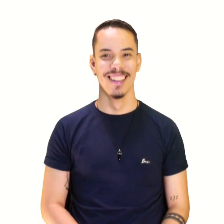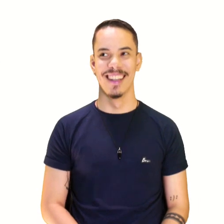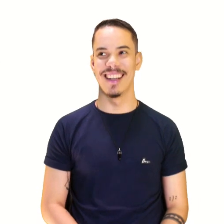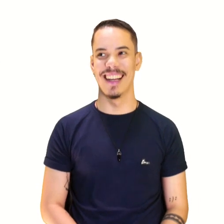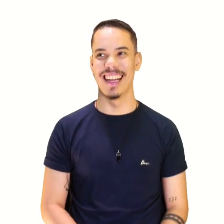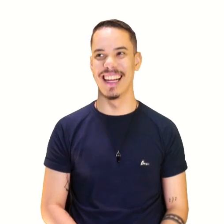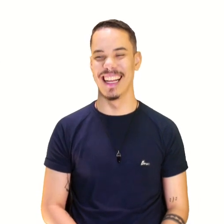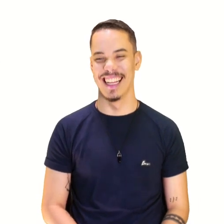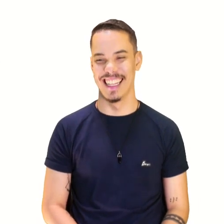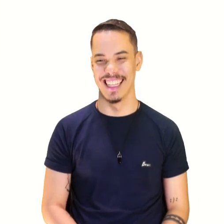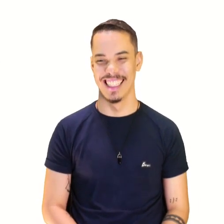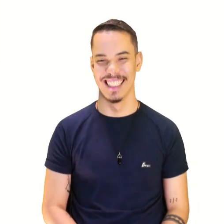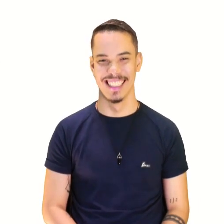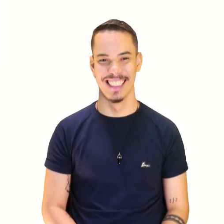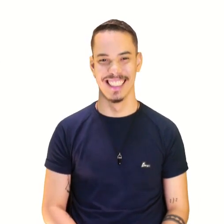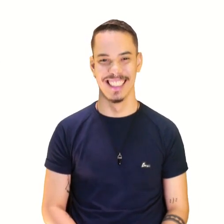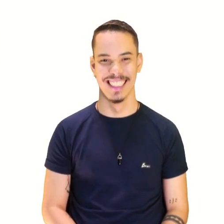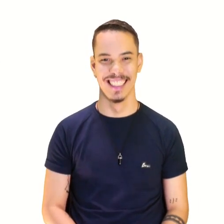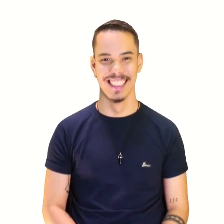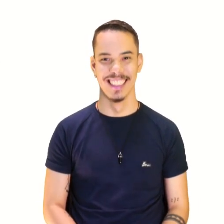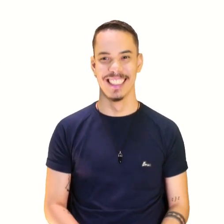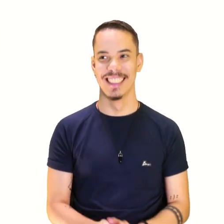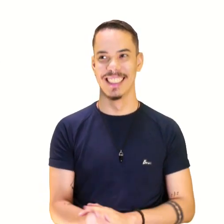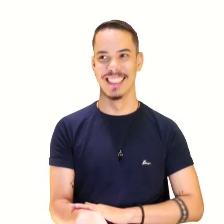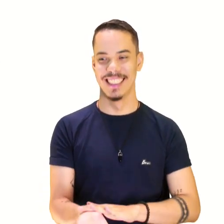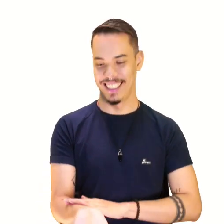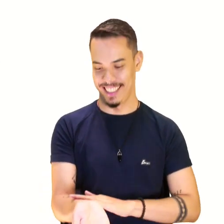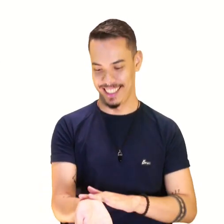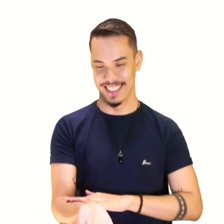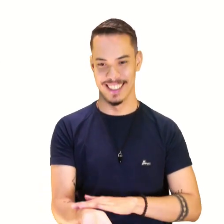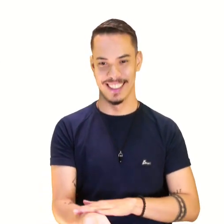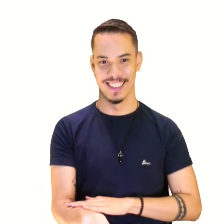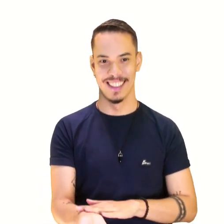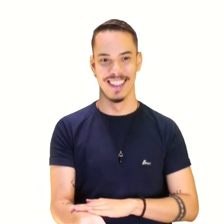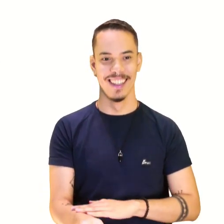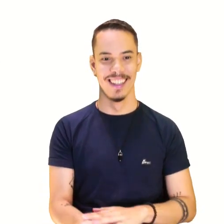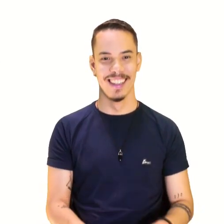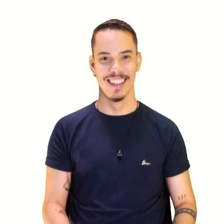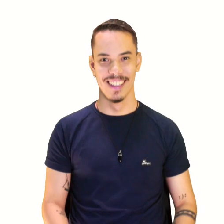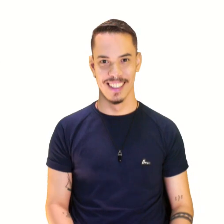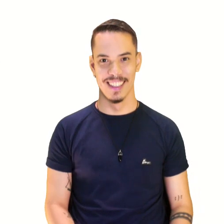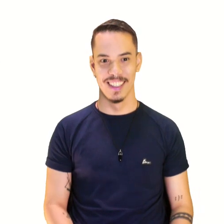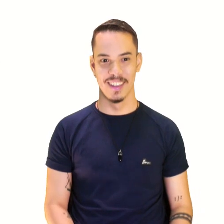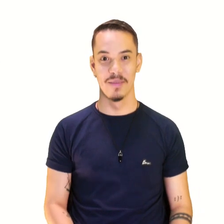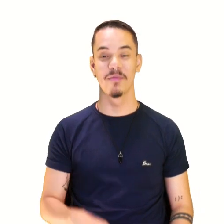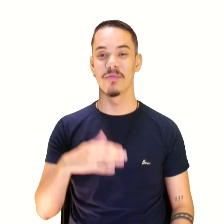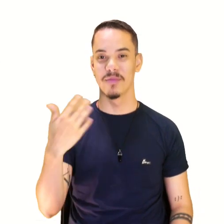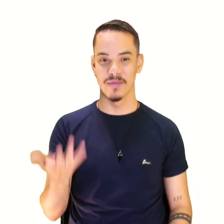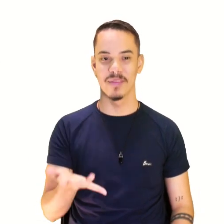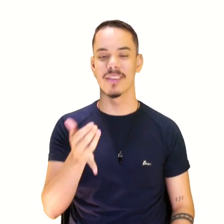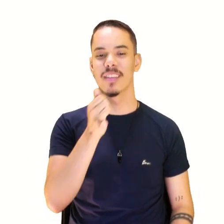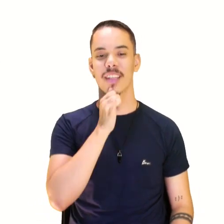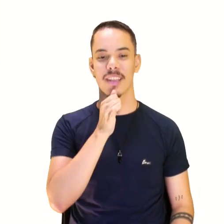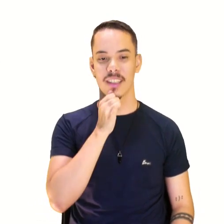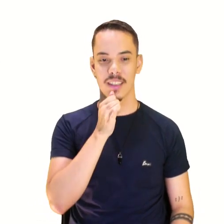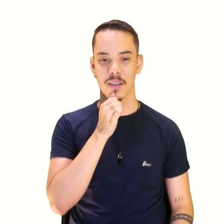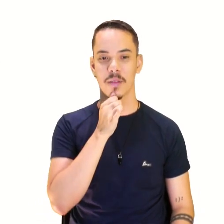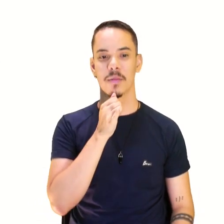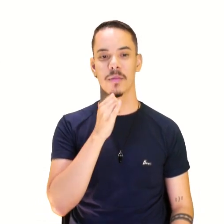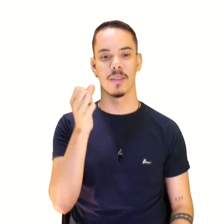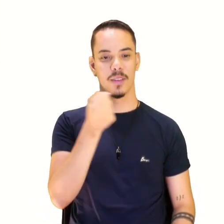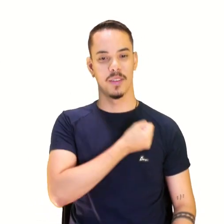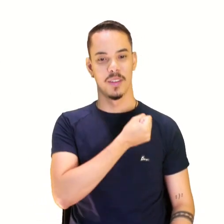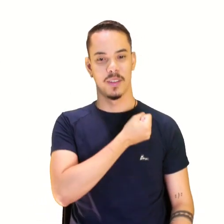Tá coçando? Coceira, então vamos lá. Coceira. Aí, pronto. E aí, um exemplo aqui bem prático, né? Número